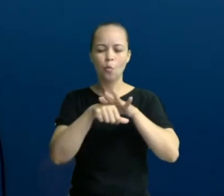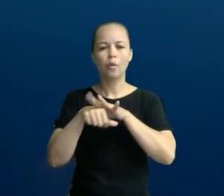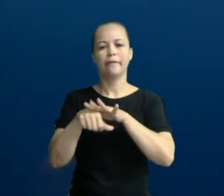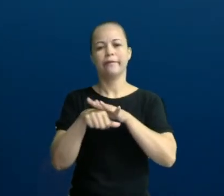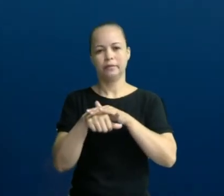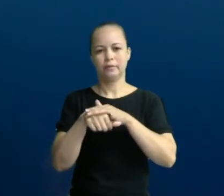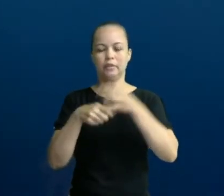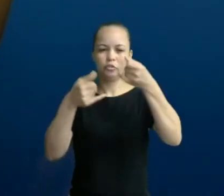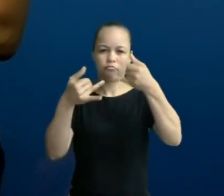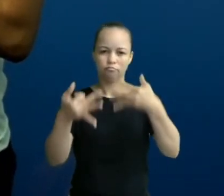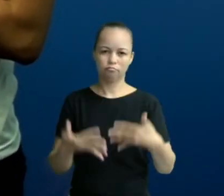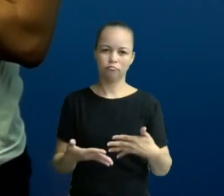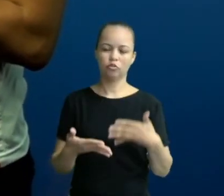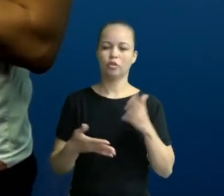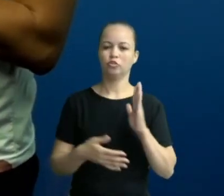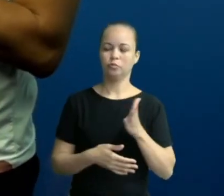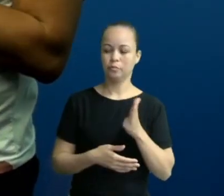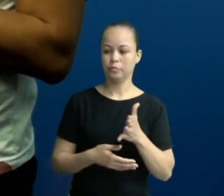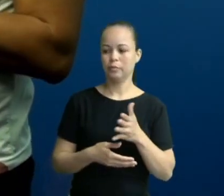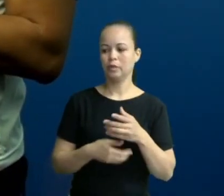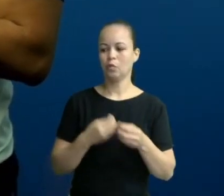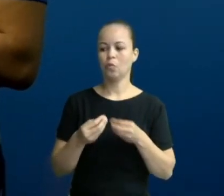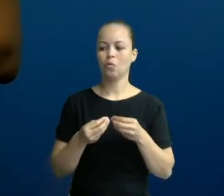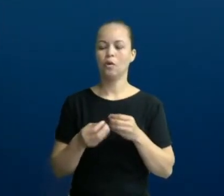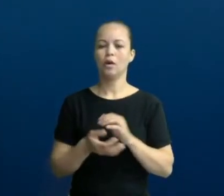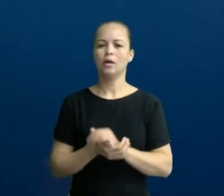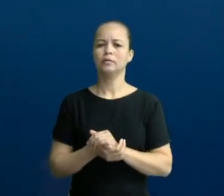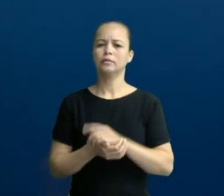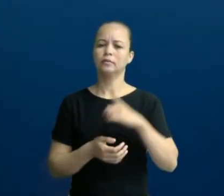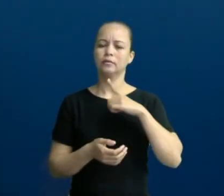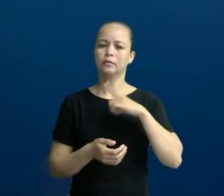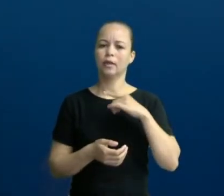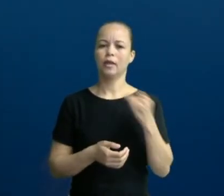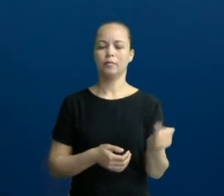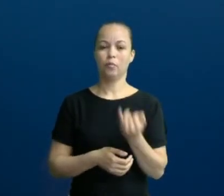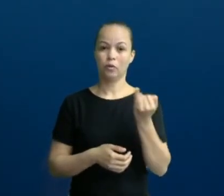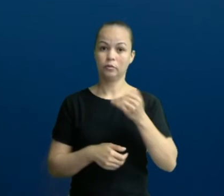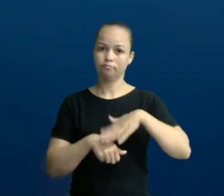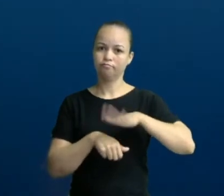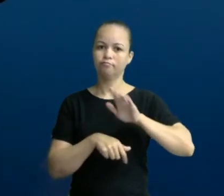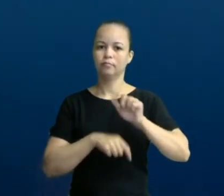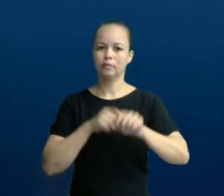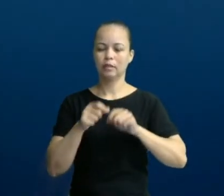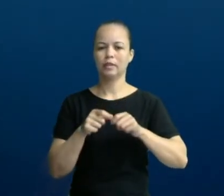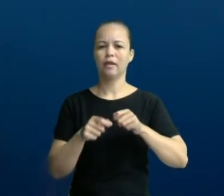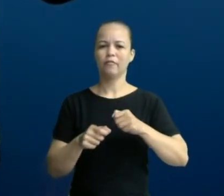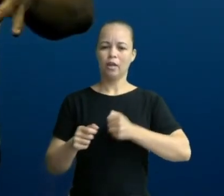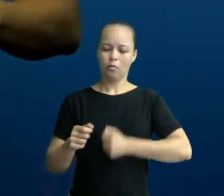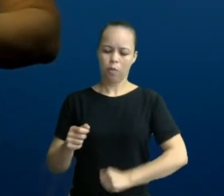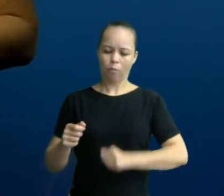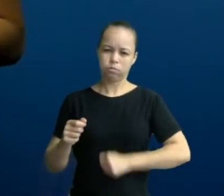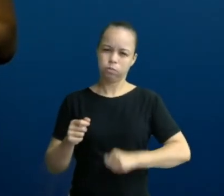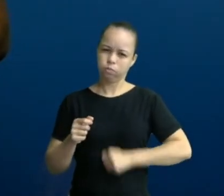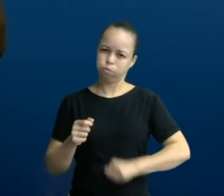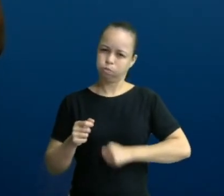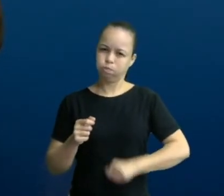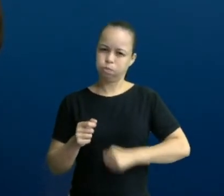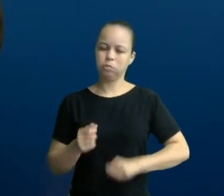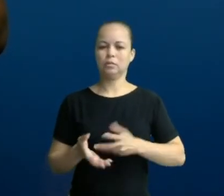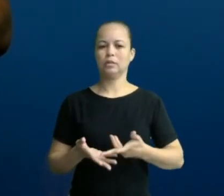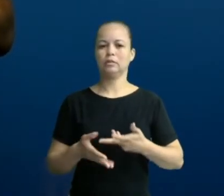giardíase, a amebíase, que também tem uma relevância muito grande, porque ela tem a ver justamente também com a diarreia, a disenteria,